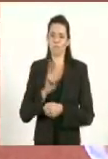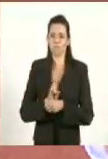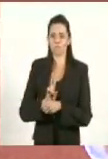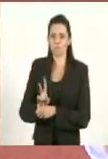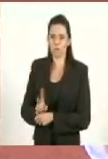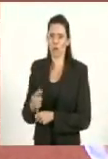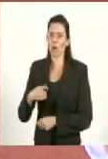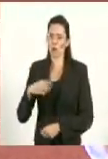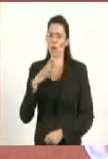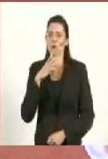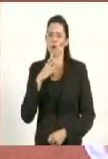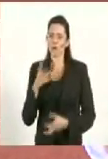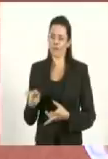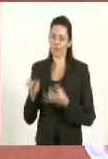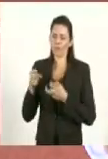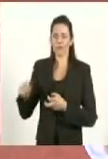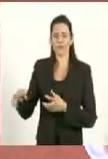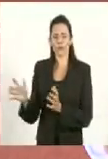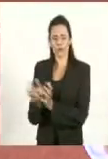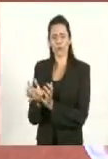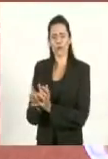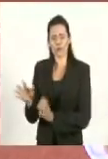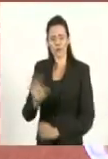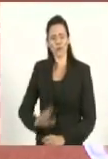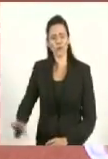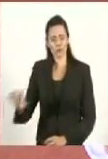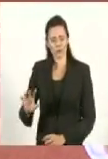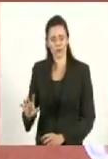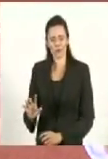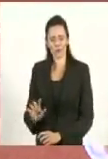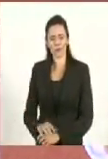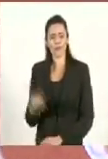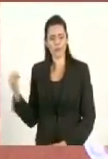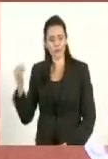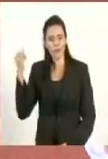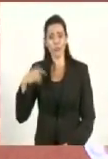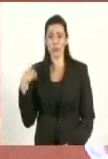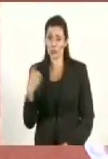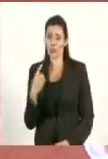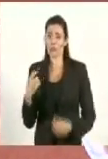perto essa causa tão importante, que é uma causa de Estado, e nós precisamos defendê-la. Muito obrigado a todos.